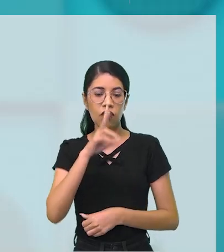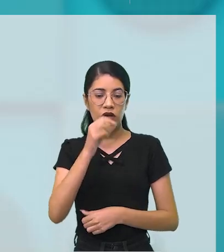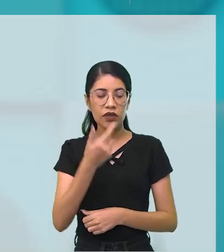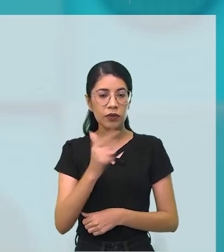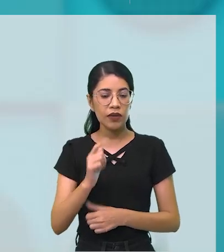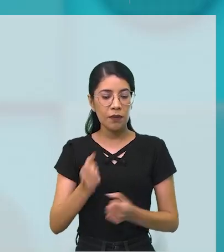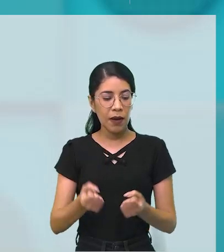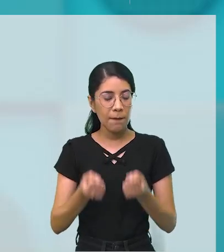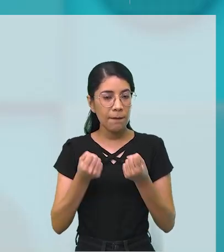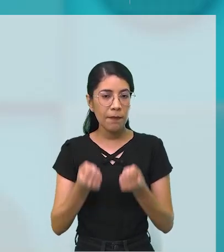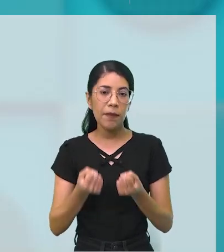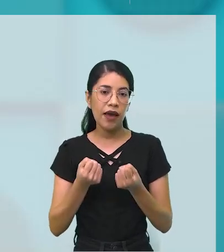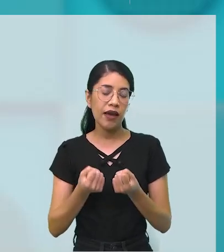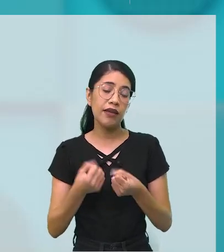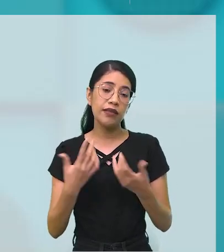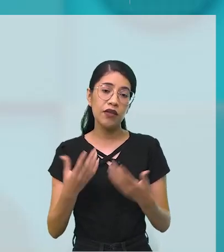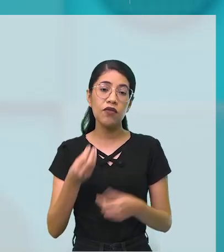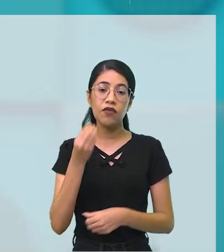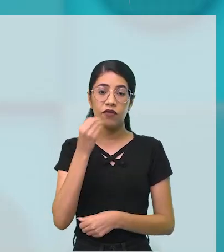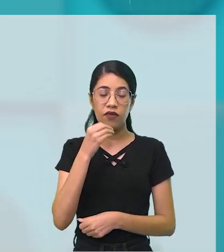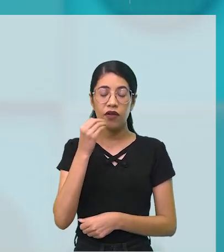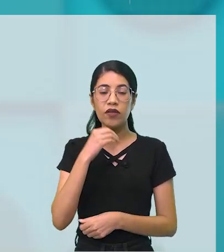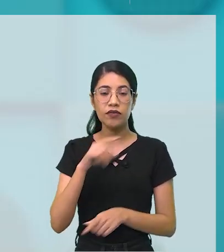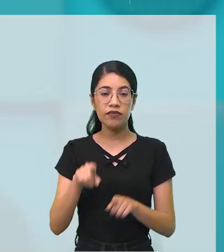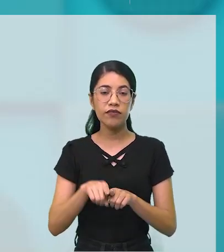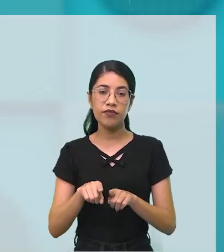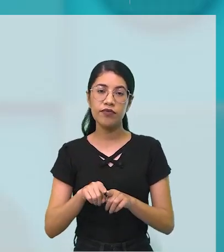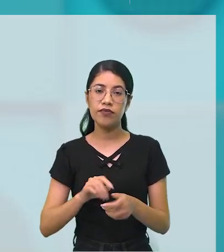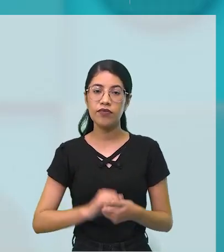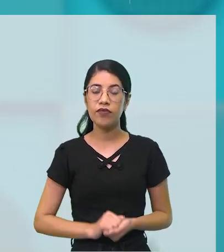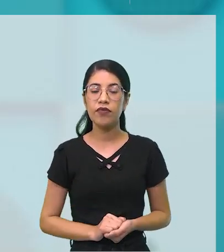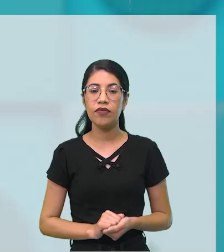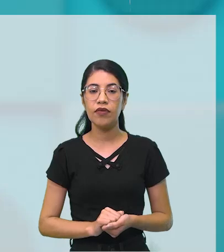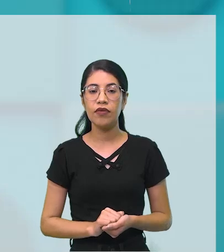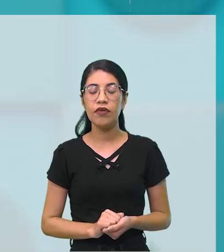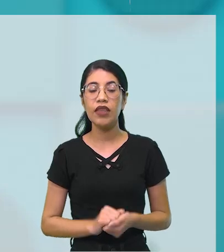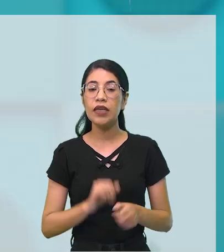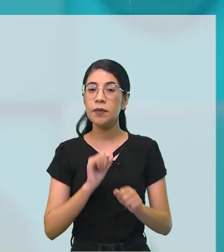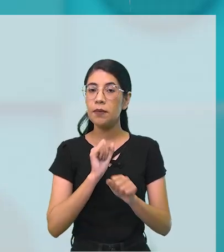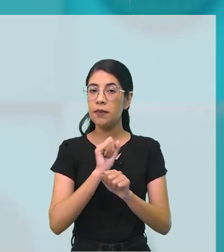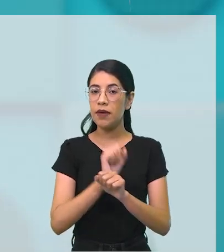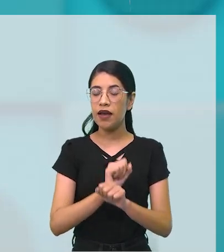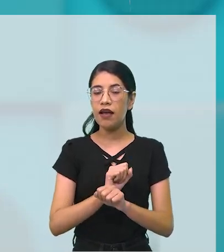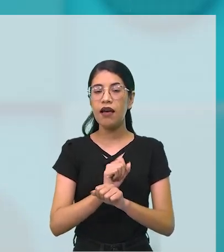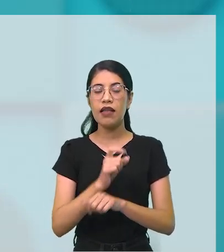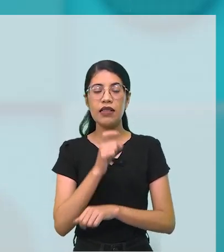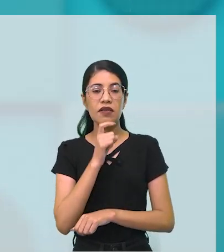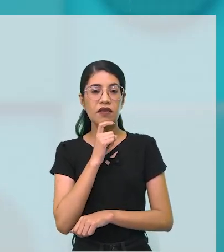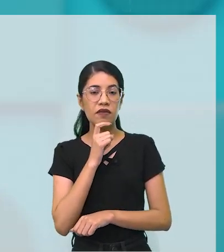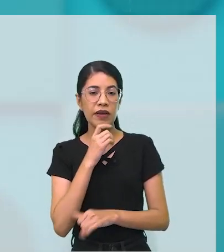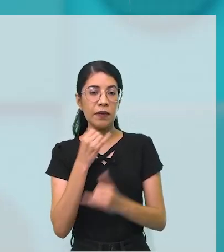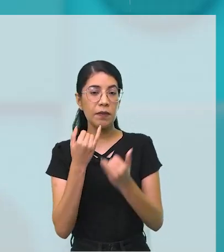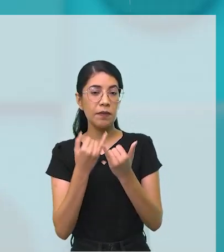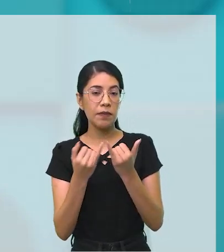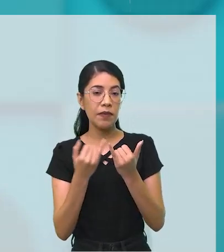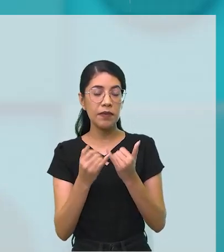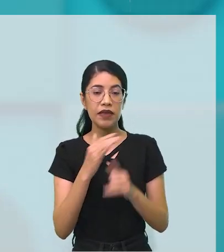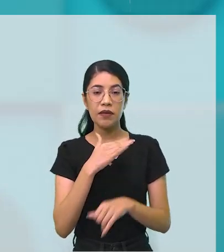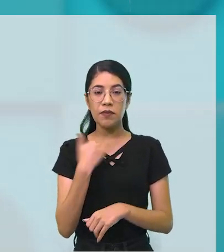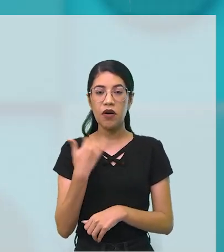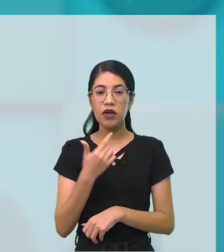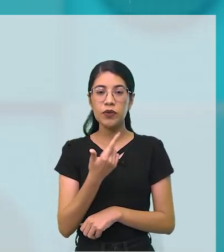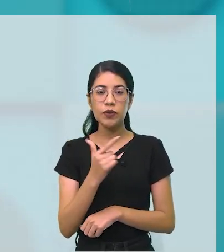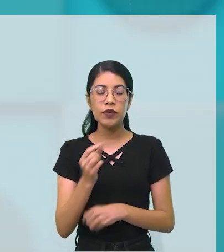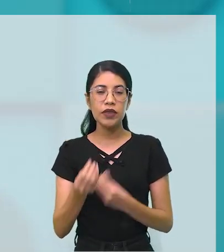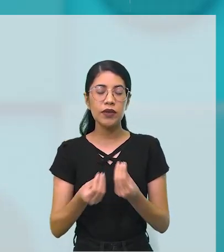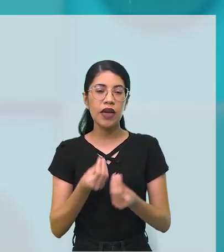fica mais fraca em força, né? Tão paradas e frias e mortas, não tem às vezes o